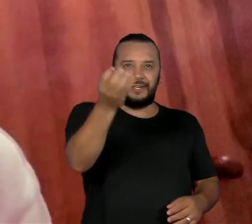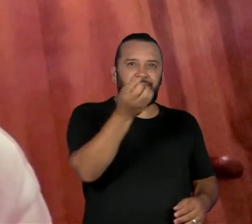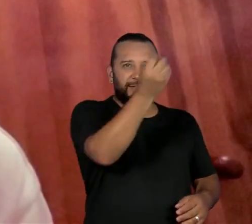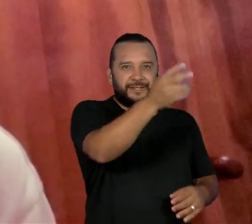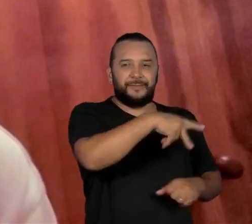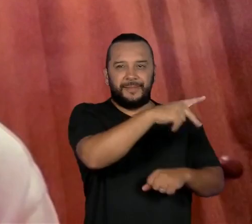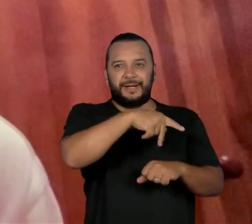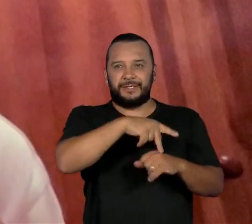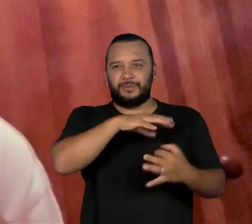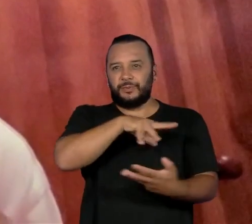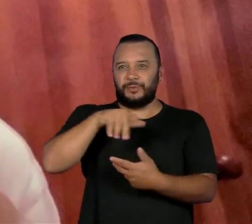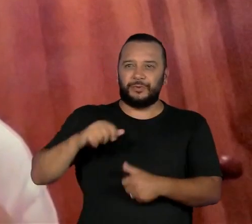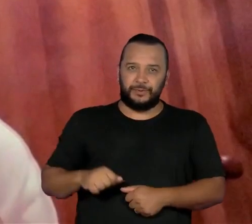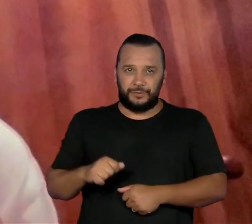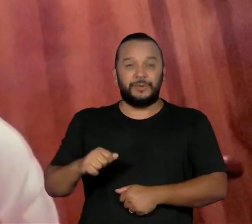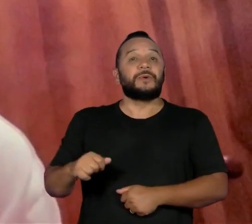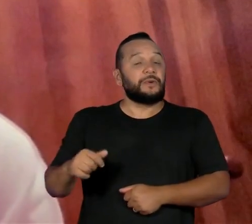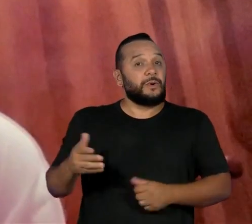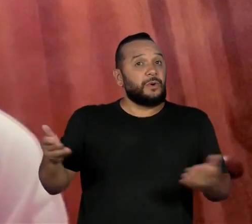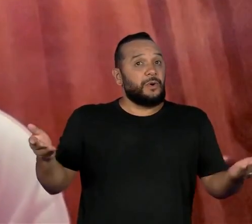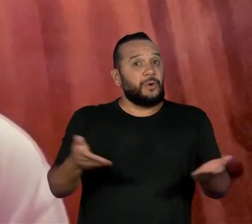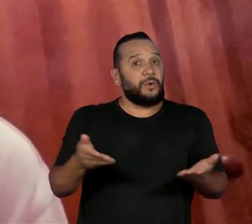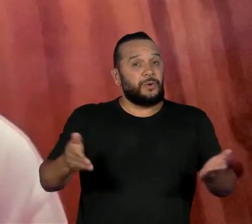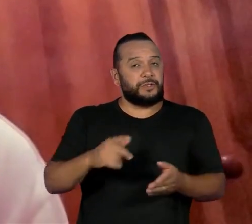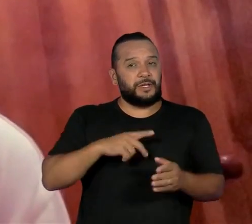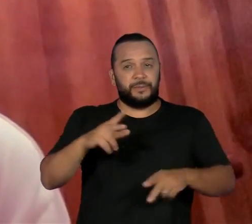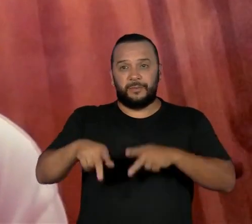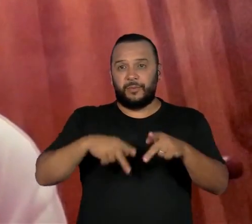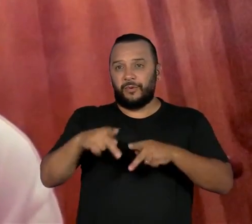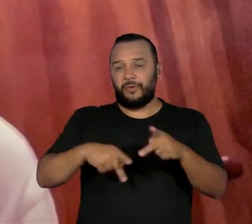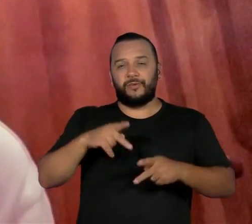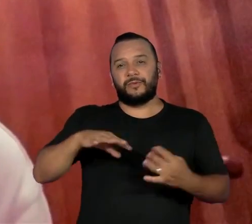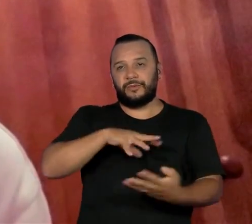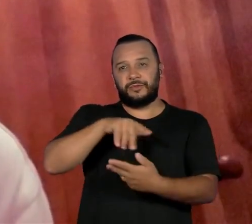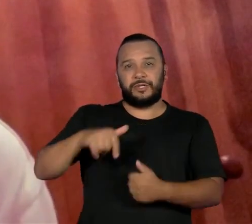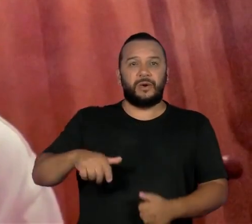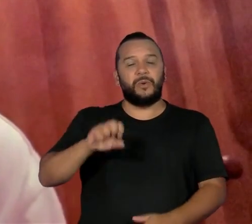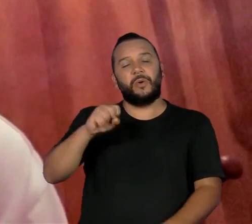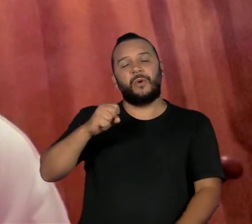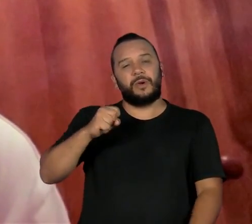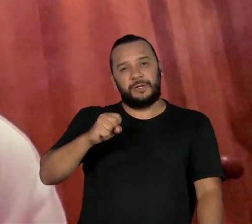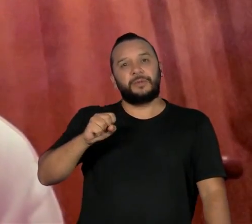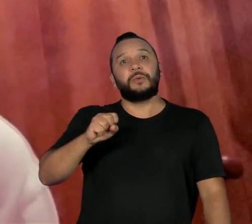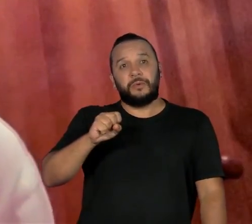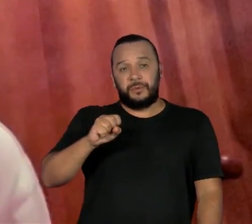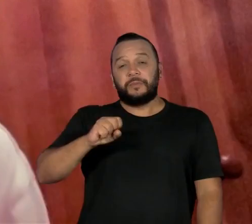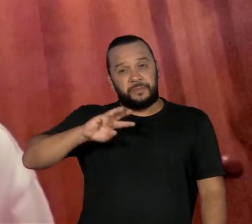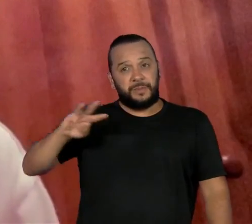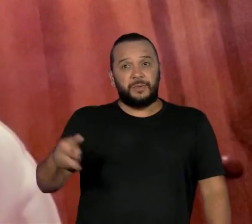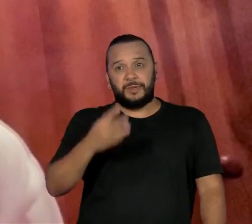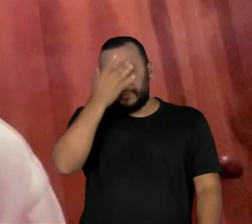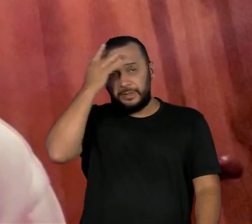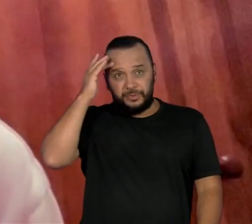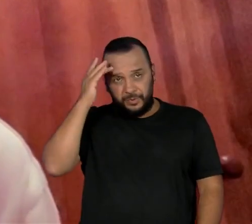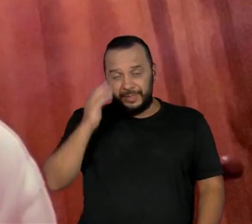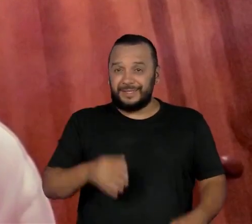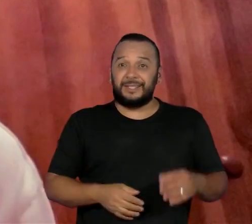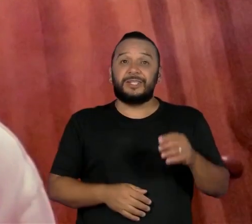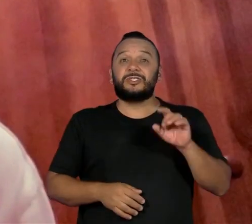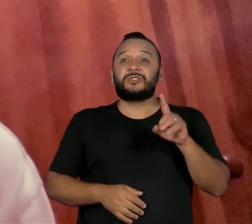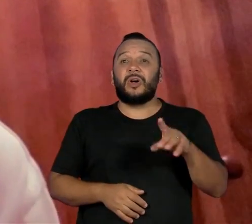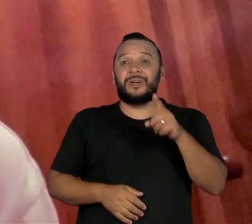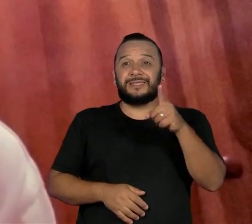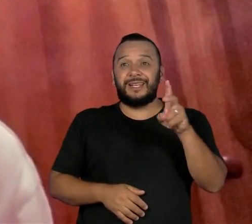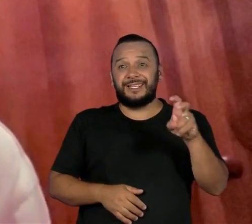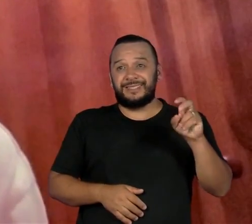interessante é que hoje a gente tem uma população mundial de 8 bilhões de pessoas. Dessas 8 bilhões de pessoas, apenas